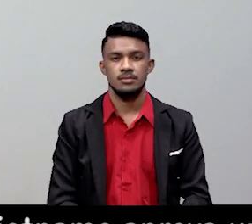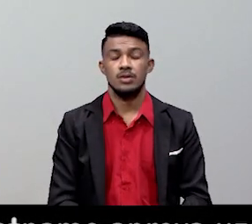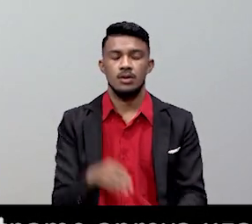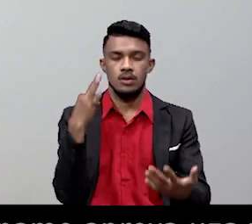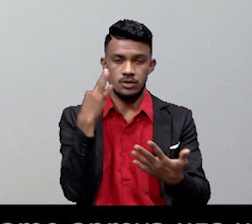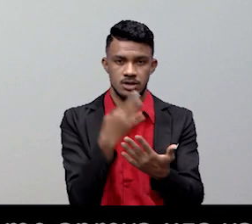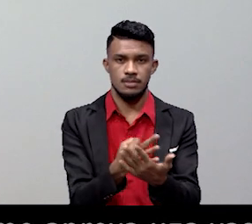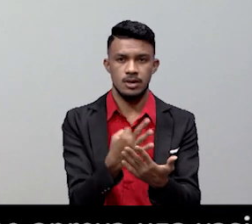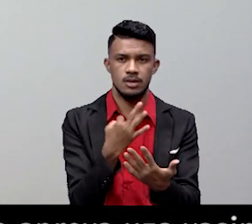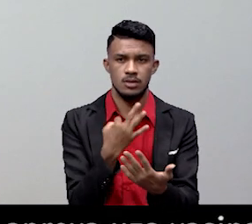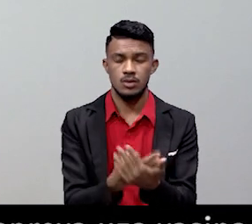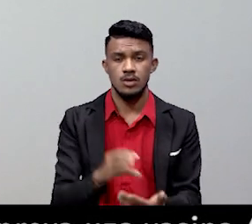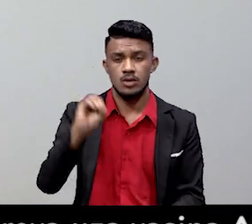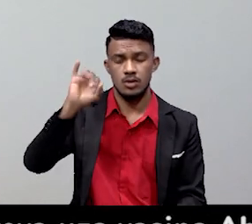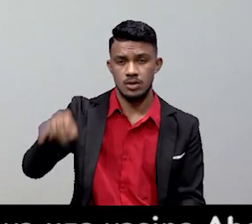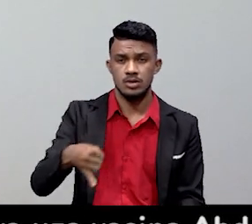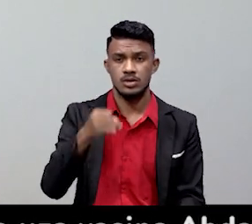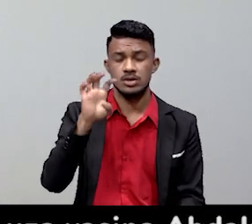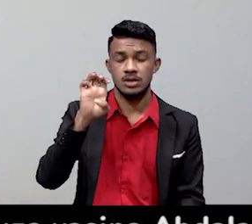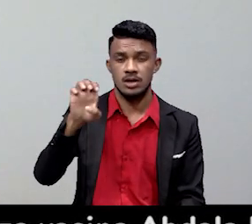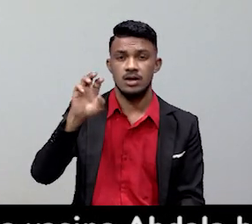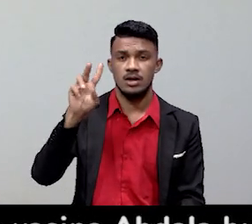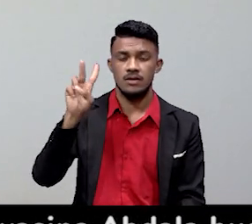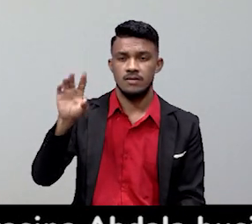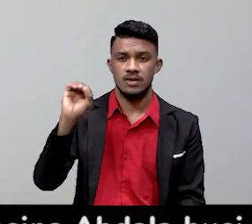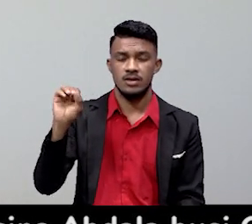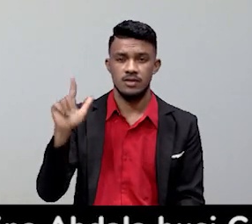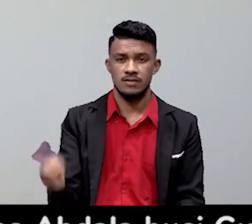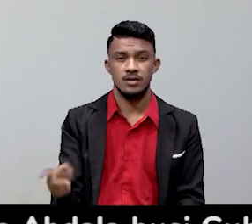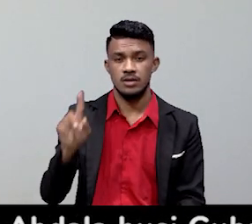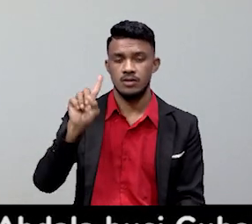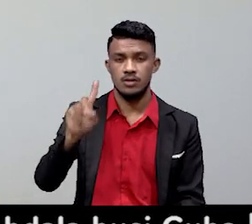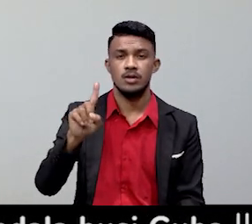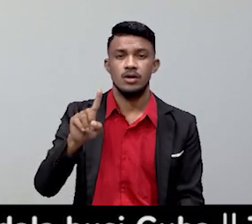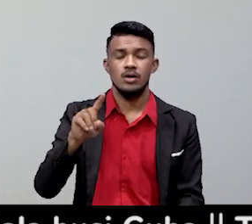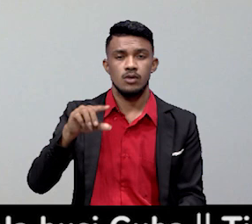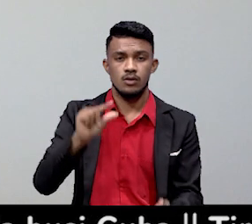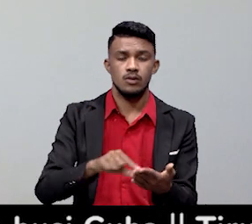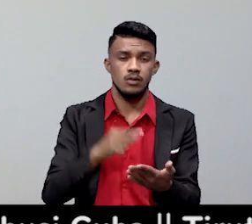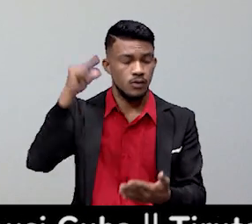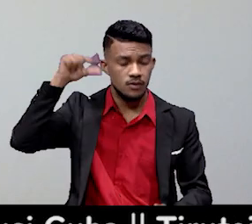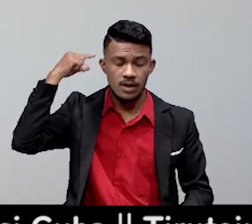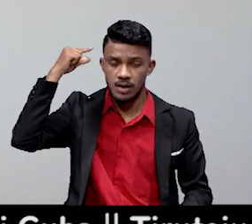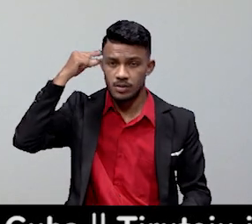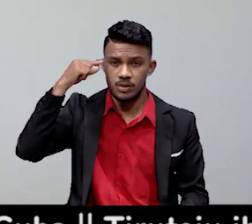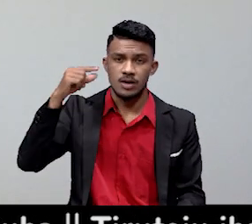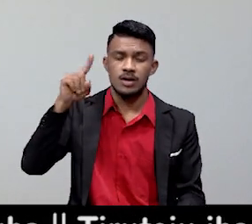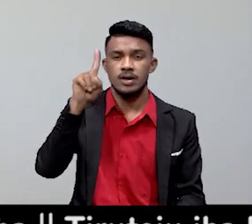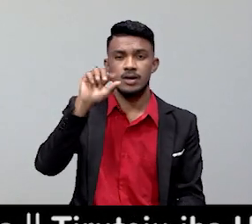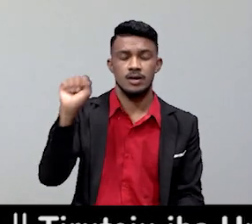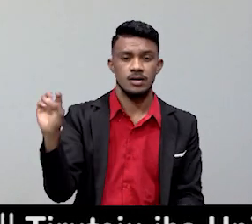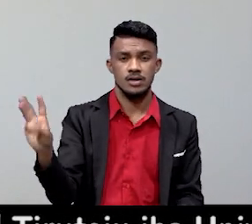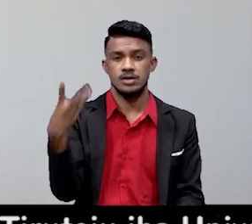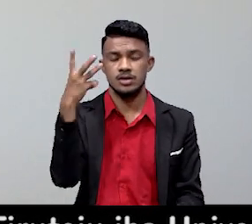Orçamento, hoje 2021, o governo local quase 16,5, né? Para Itália, melhor vai. Melhoramento do